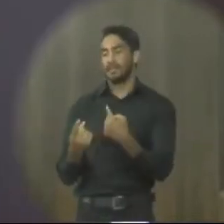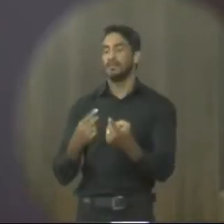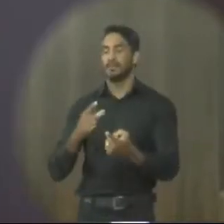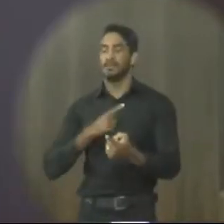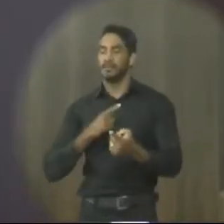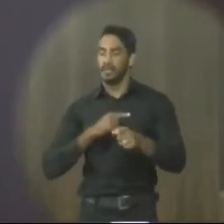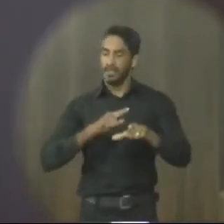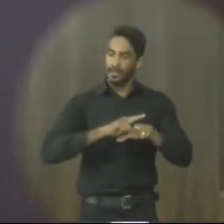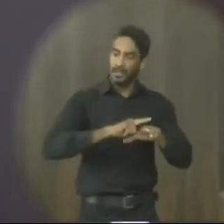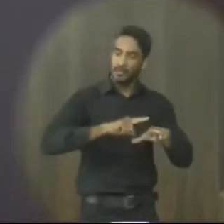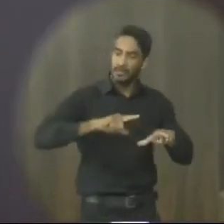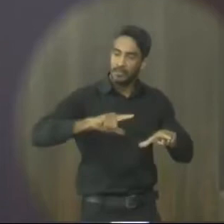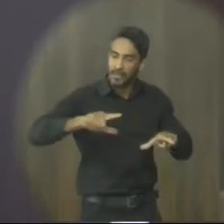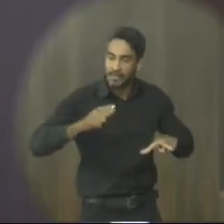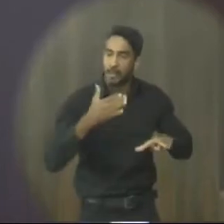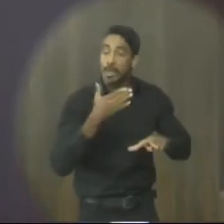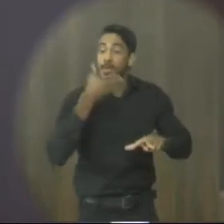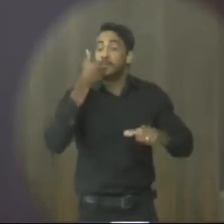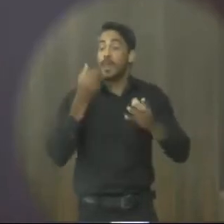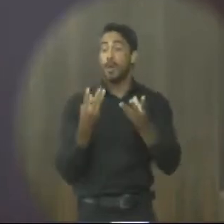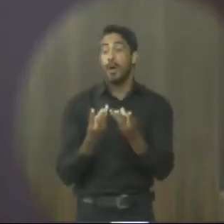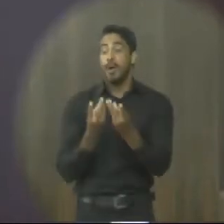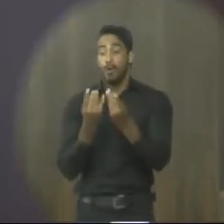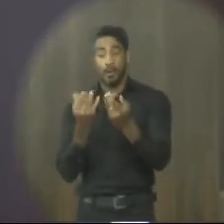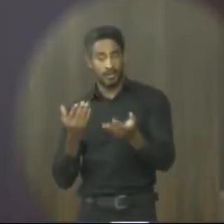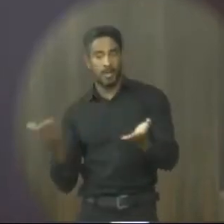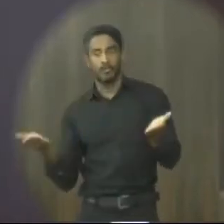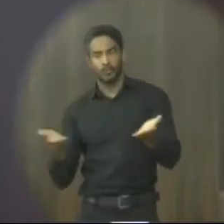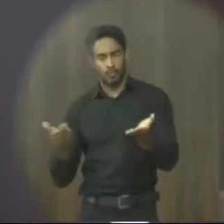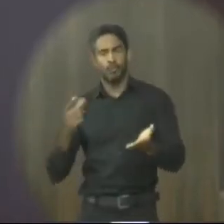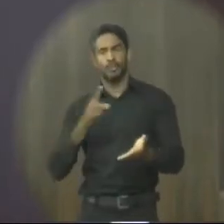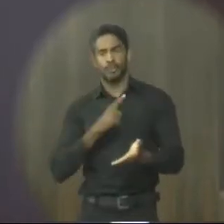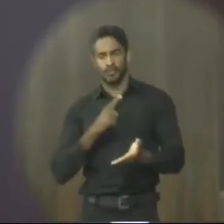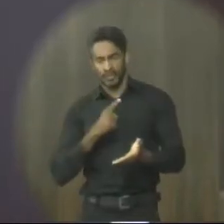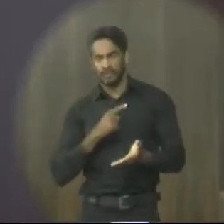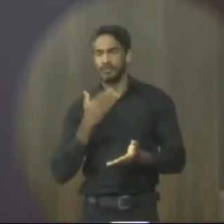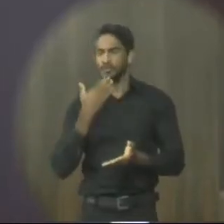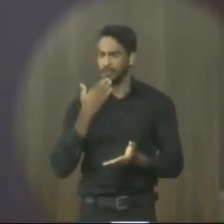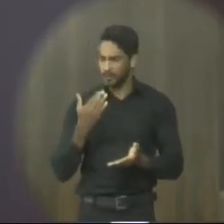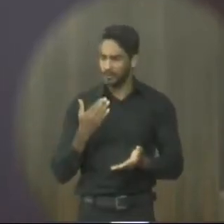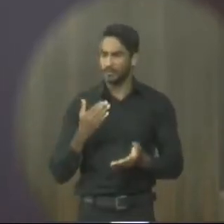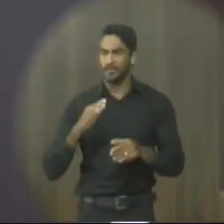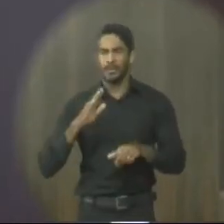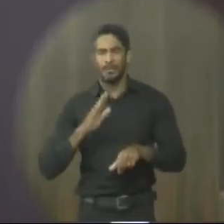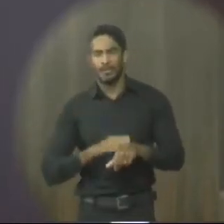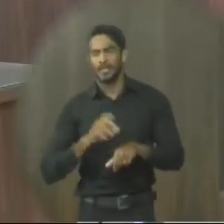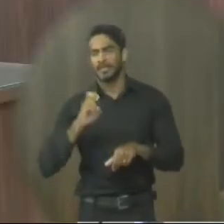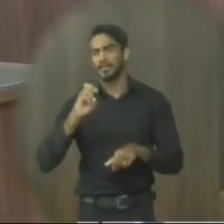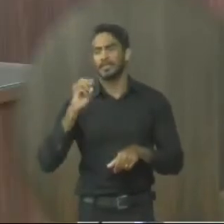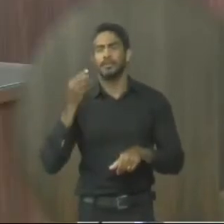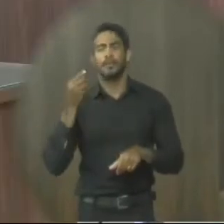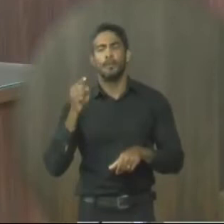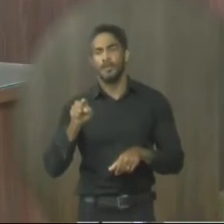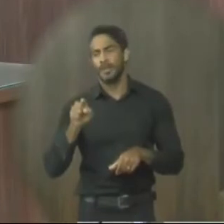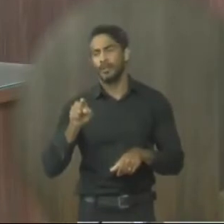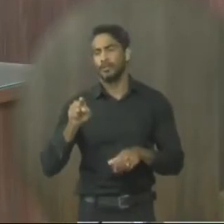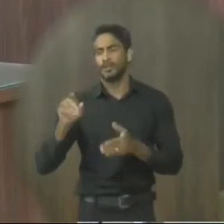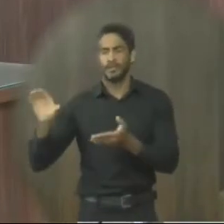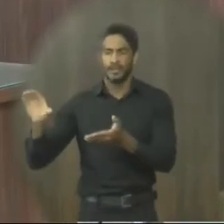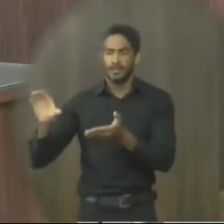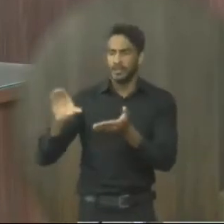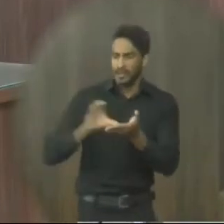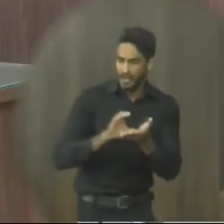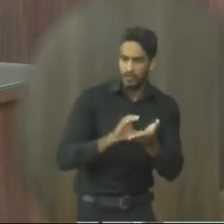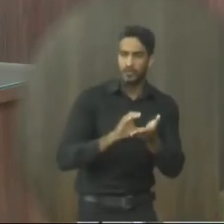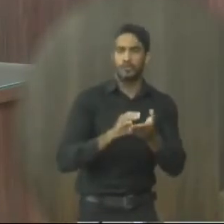pavimentação de melhor qualidade. Então nós hoje também foi para a licitação mais de 5 milhões de investimento na área de